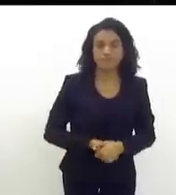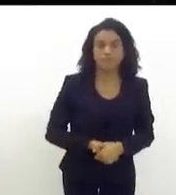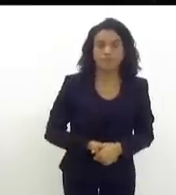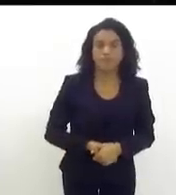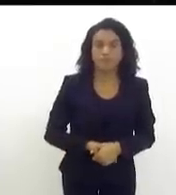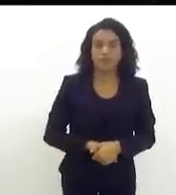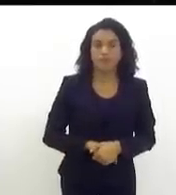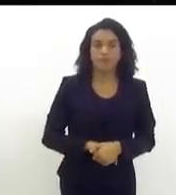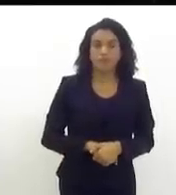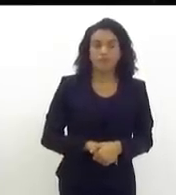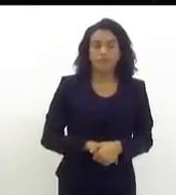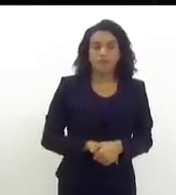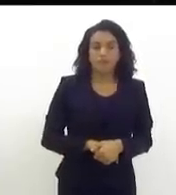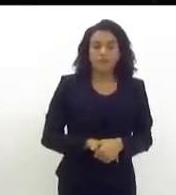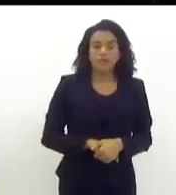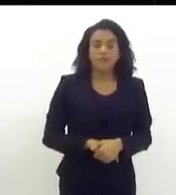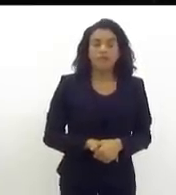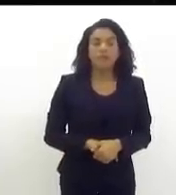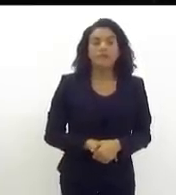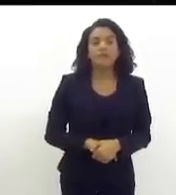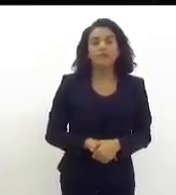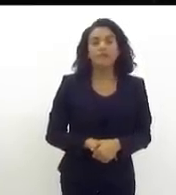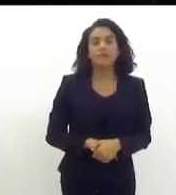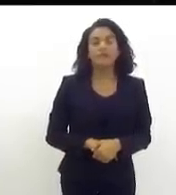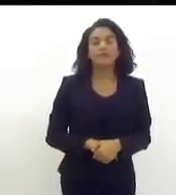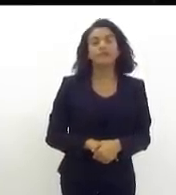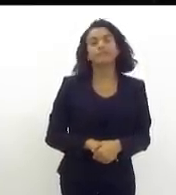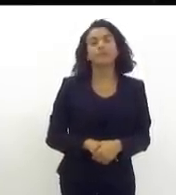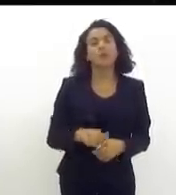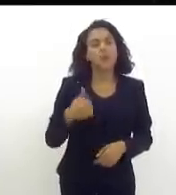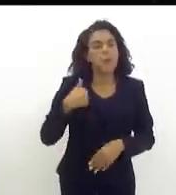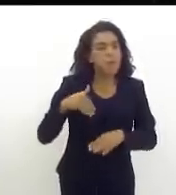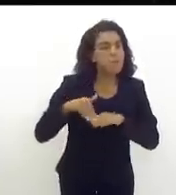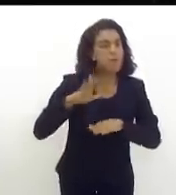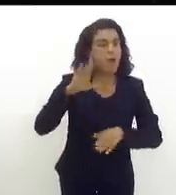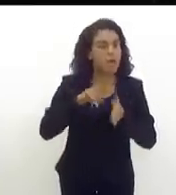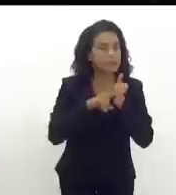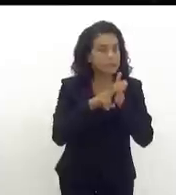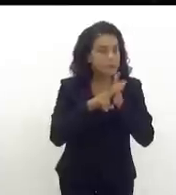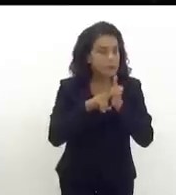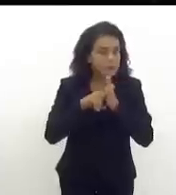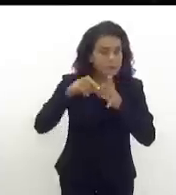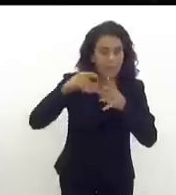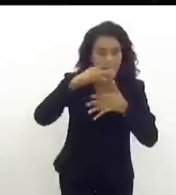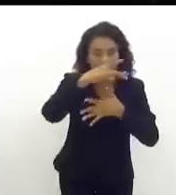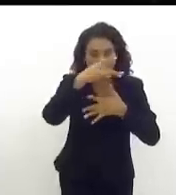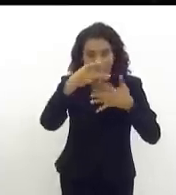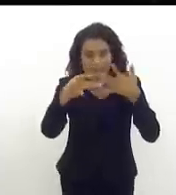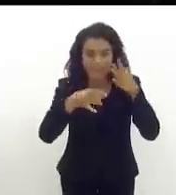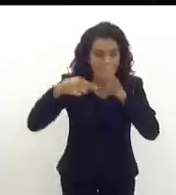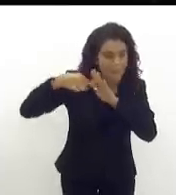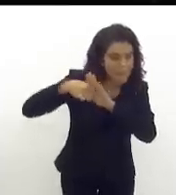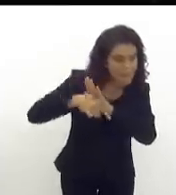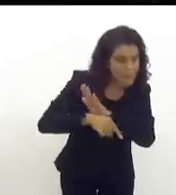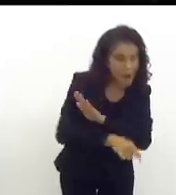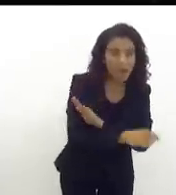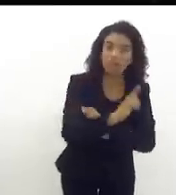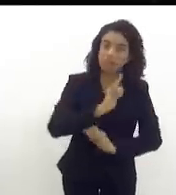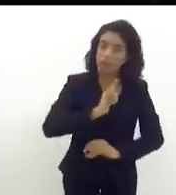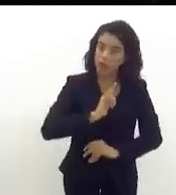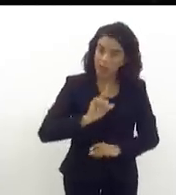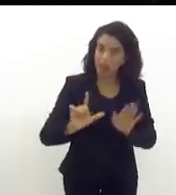e eu me aprofundei mas ainda nesse levantamento existe a